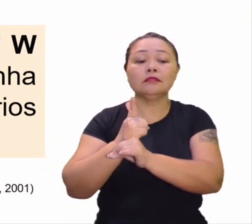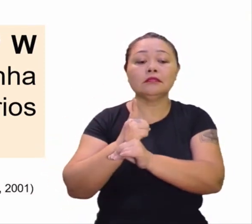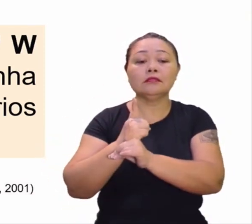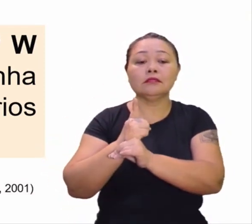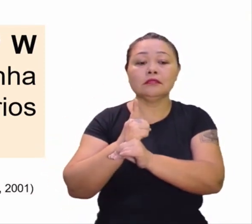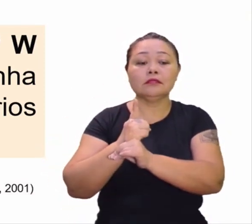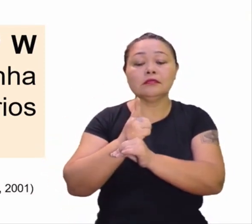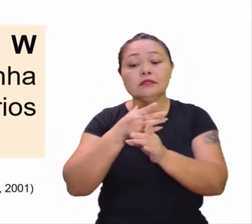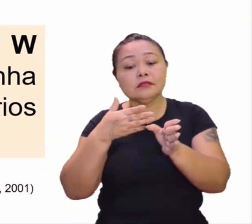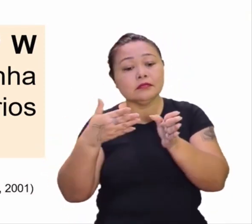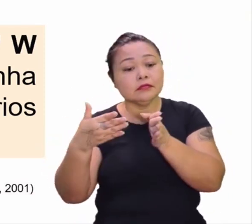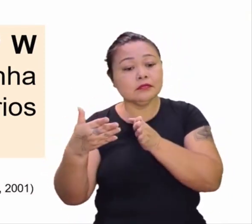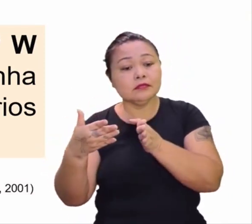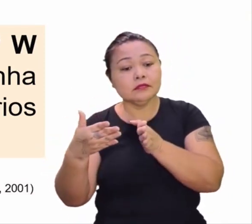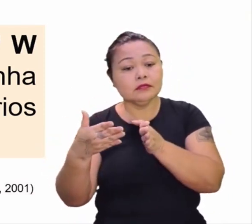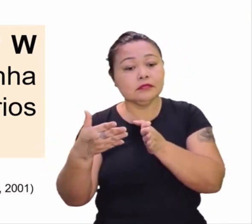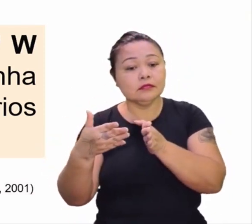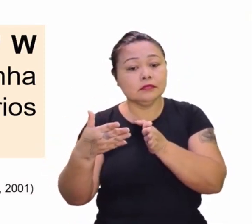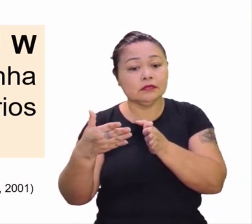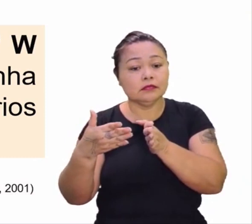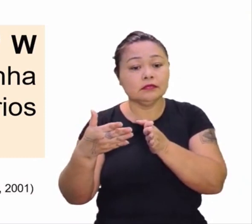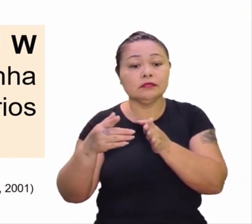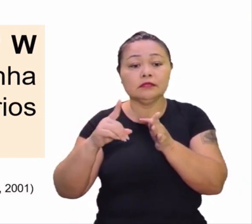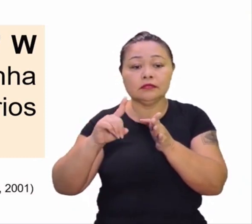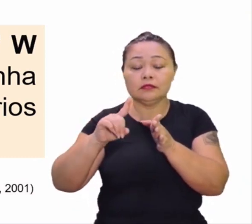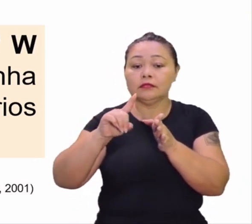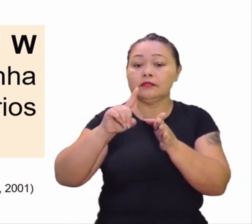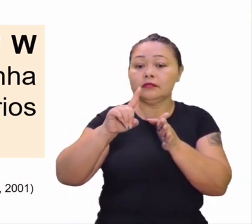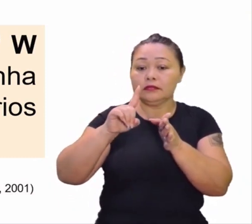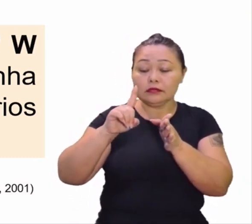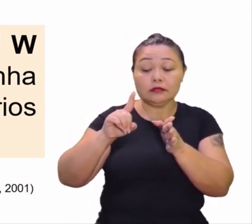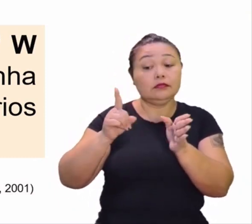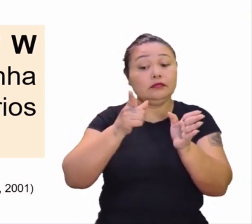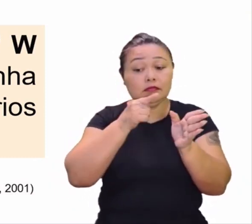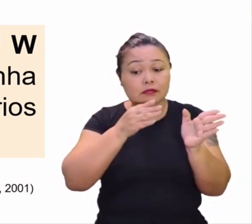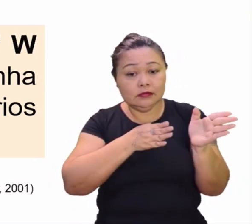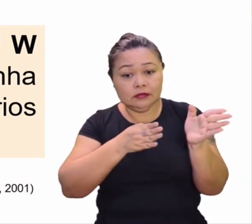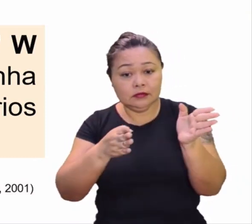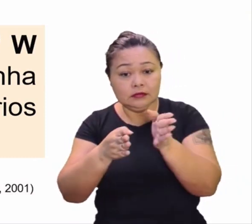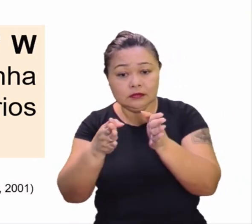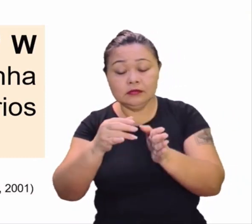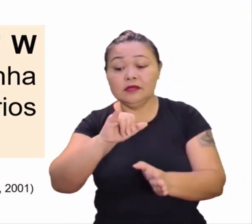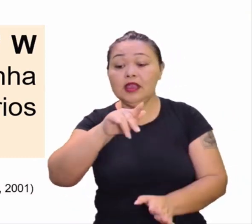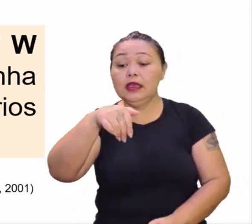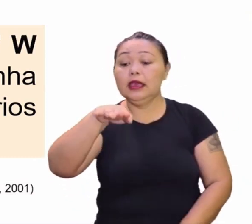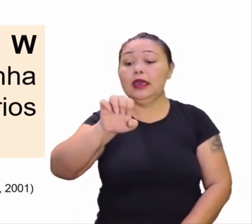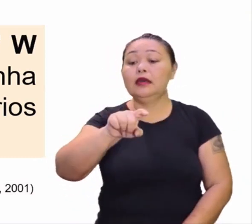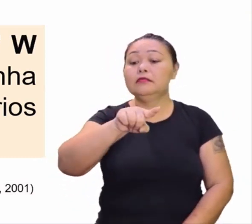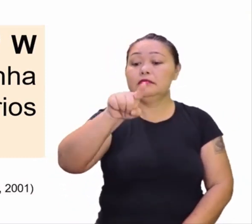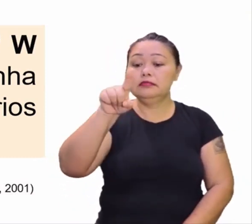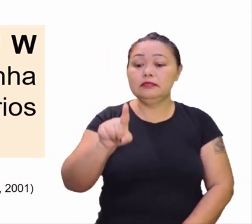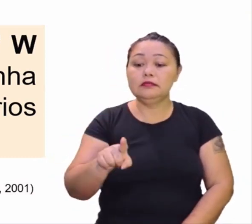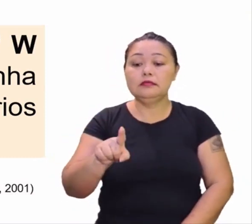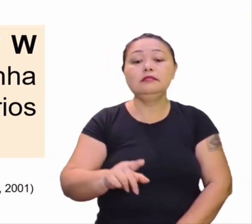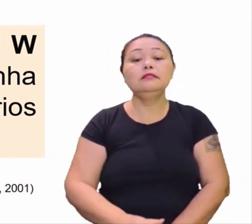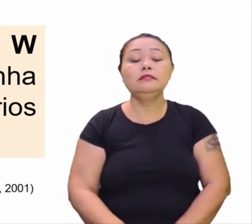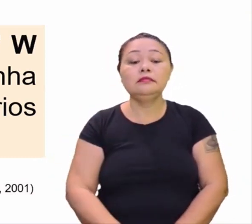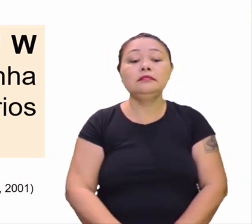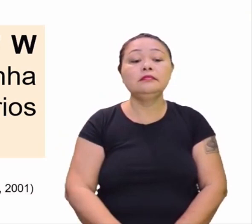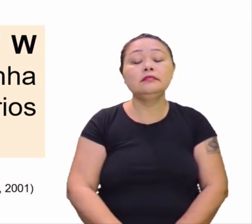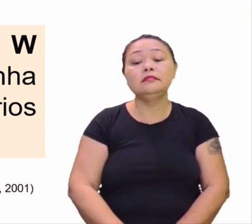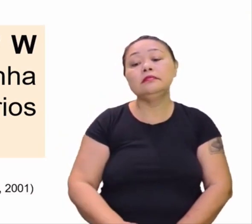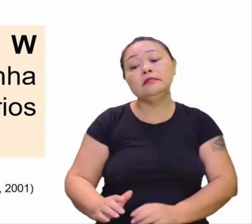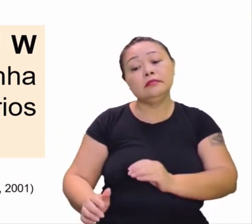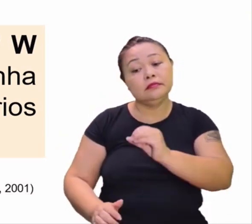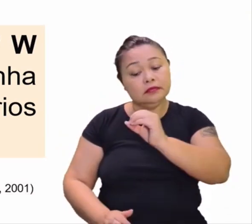leste, nessa coordenada geográfica? O Salto Joaquim Rios com o rio Iquê. E